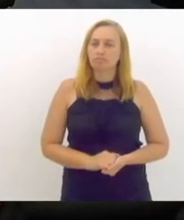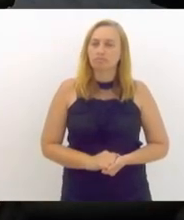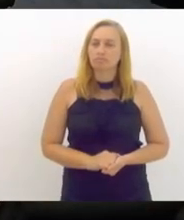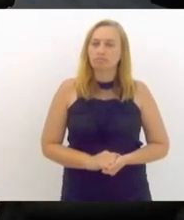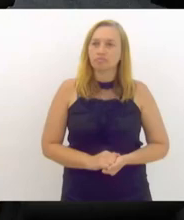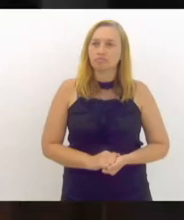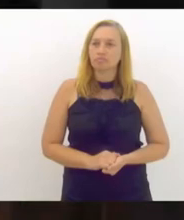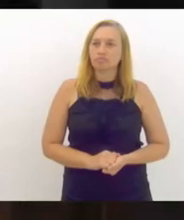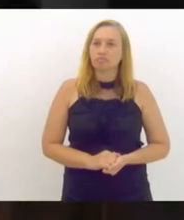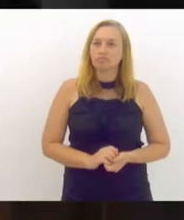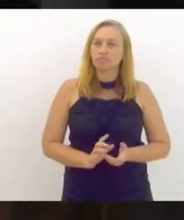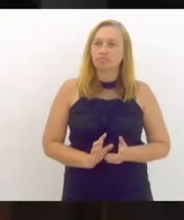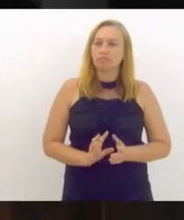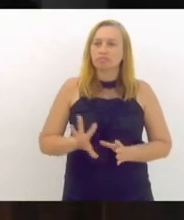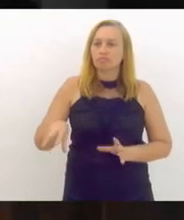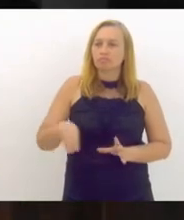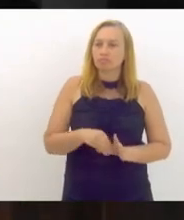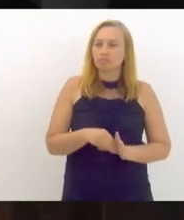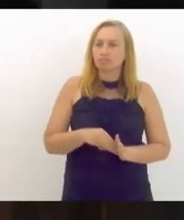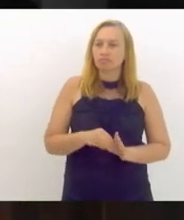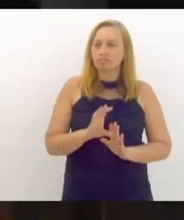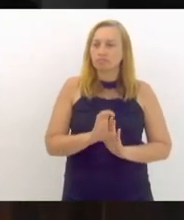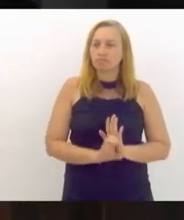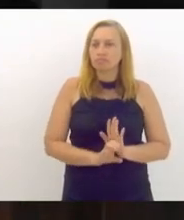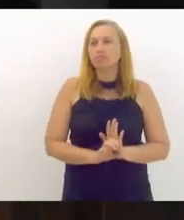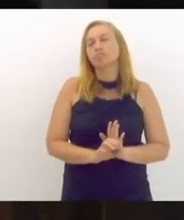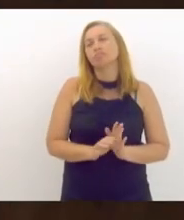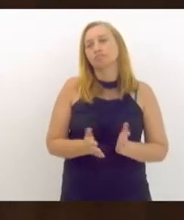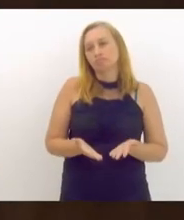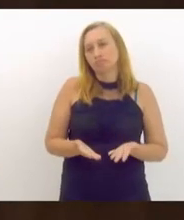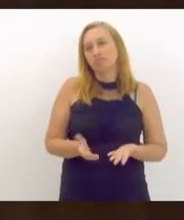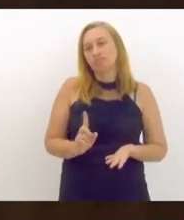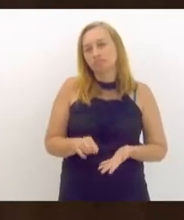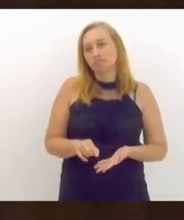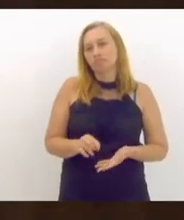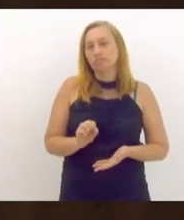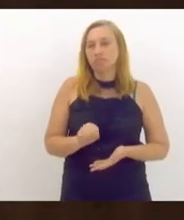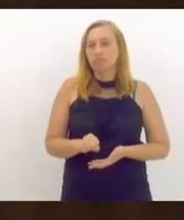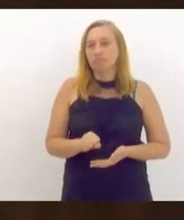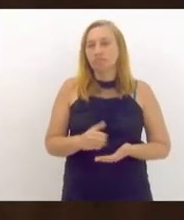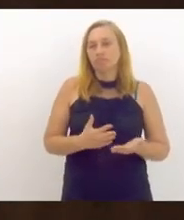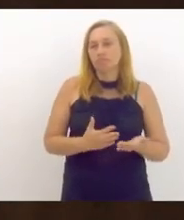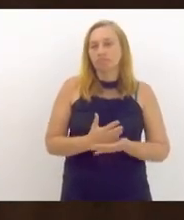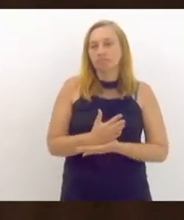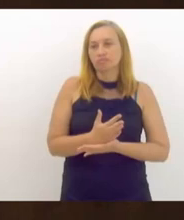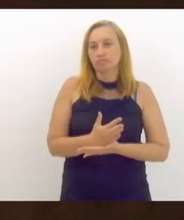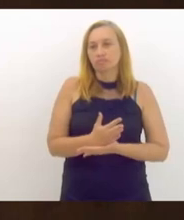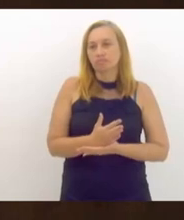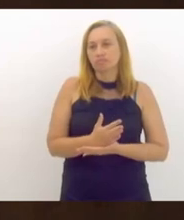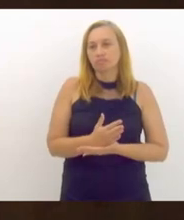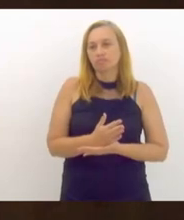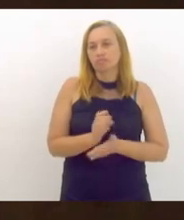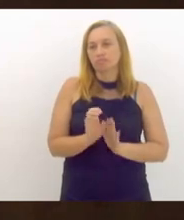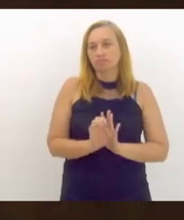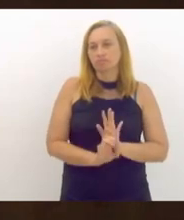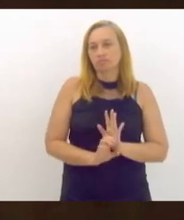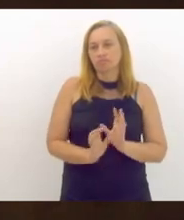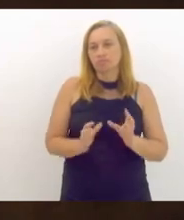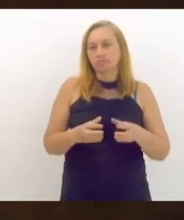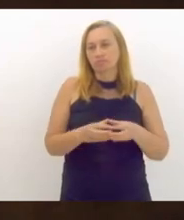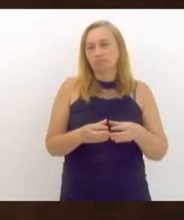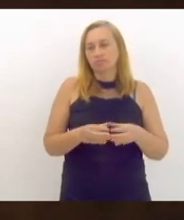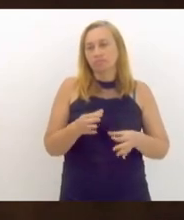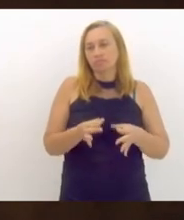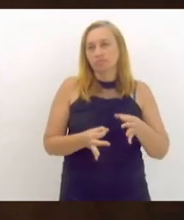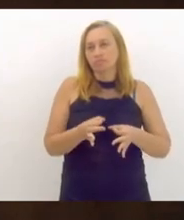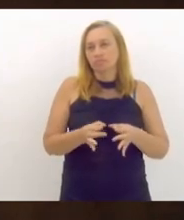quer concluir as emendas? Você usa a palavra. Pois é, porque se for aprovada a emenda da Comissão de Constituição e